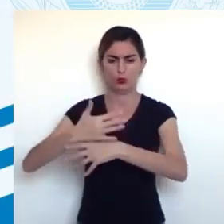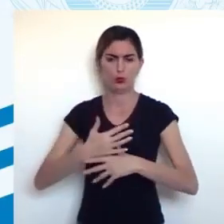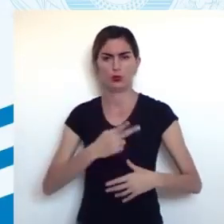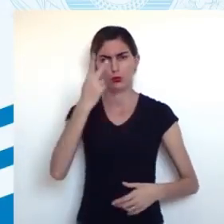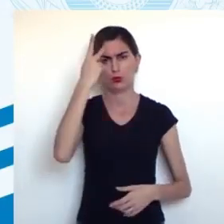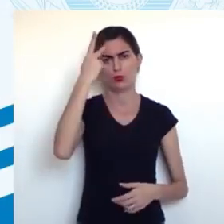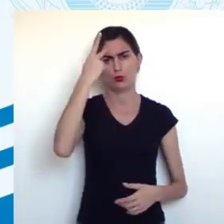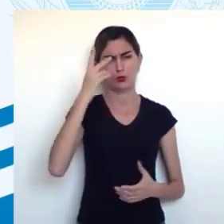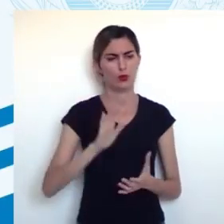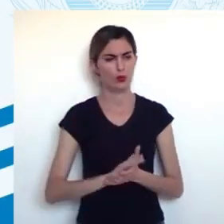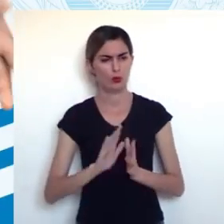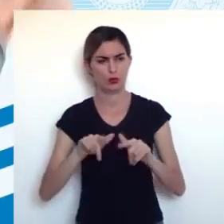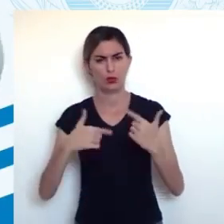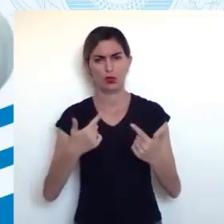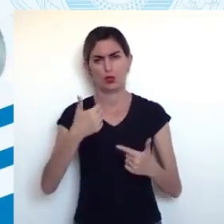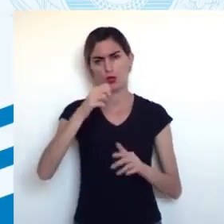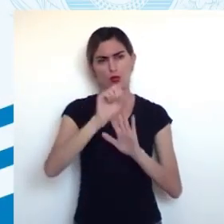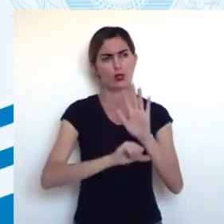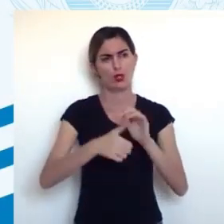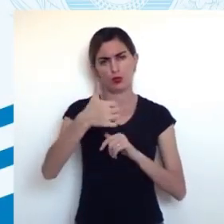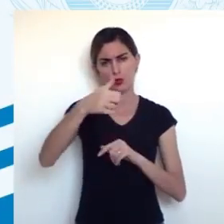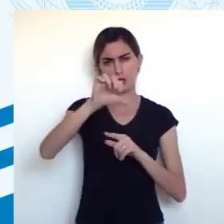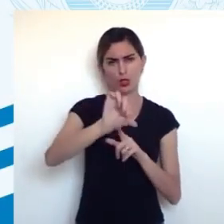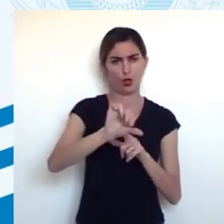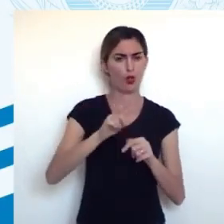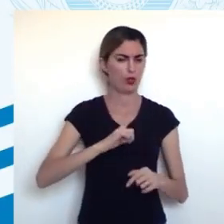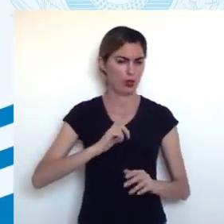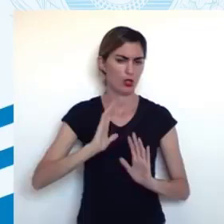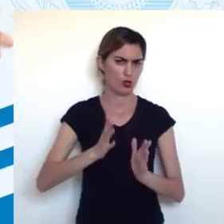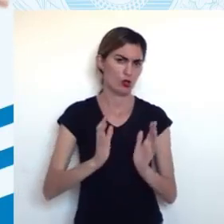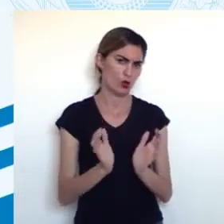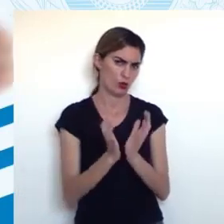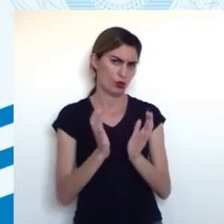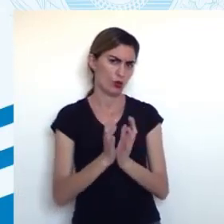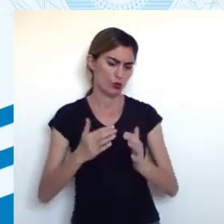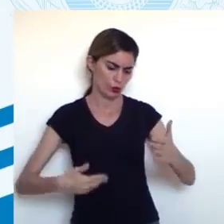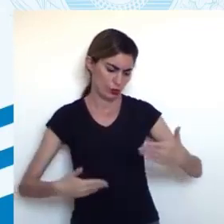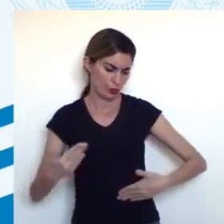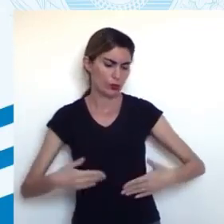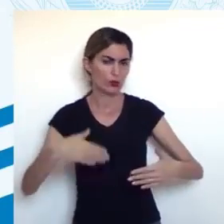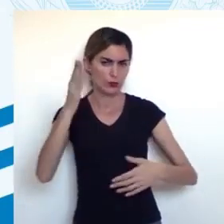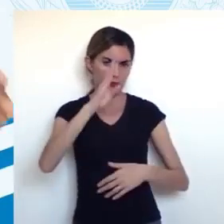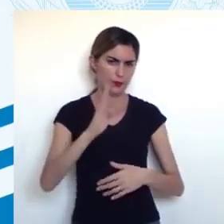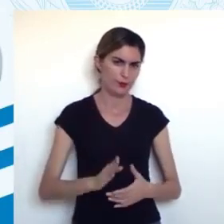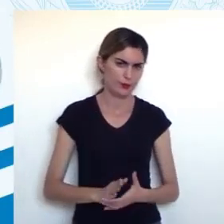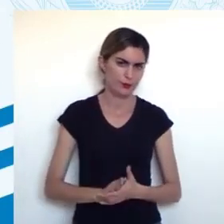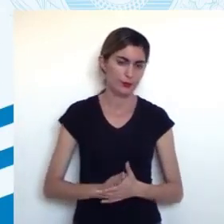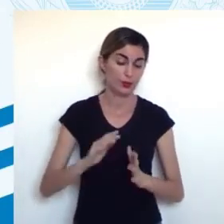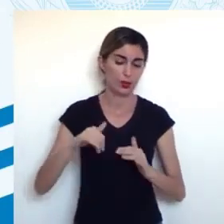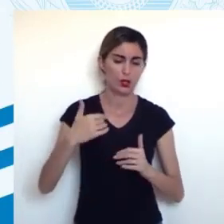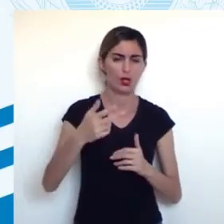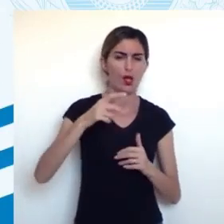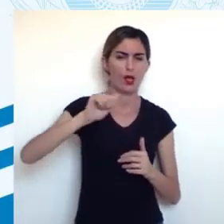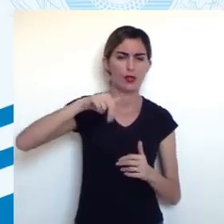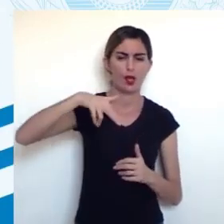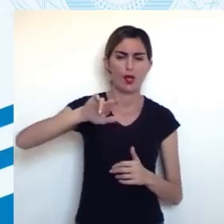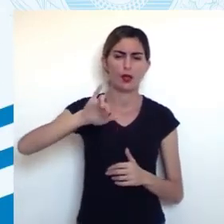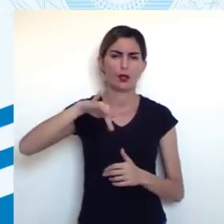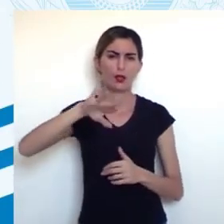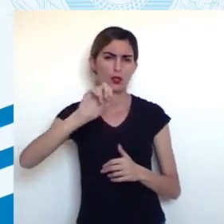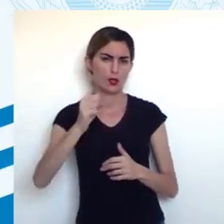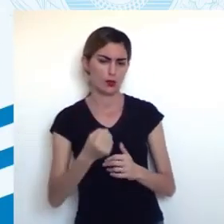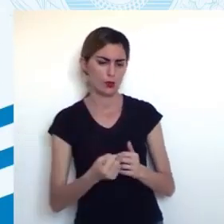urbanos como São Paulo. Então, desde o século XIX, havia partido operário no Brasil. Entretanto, foi com o